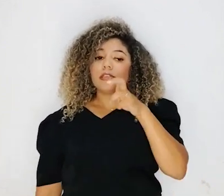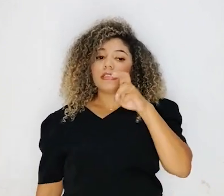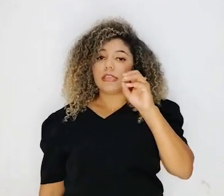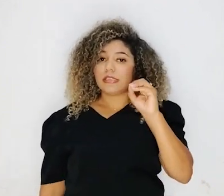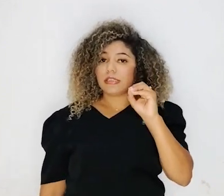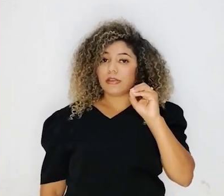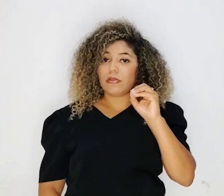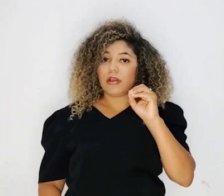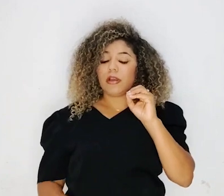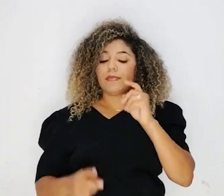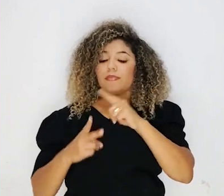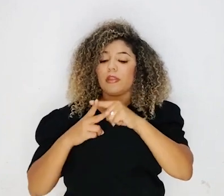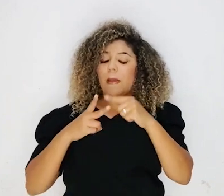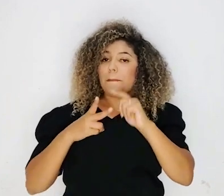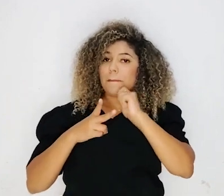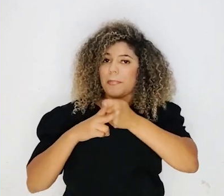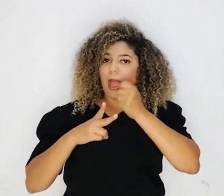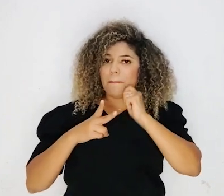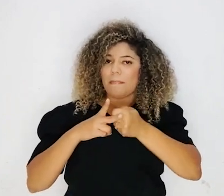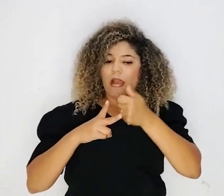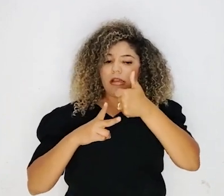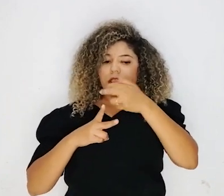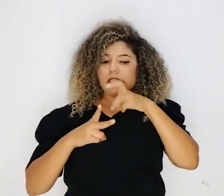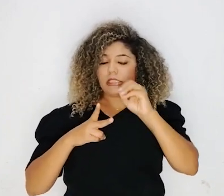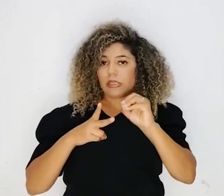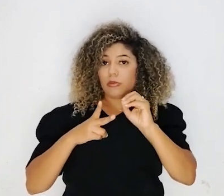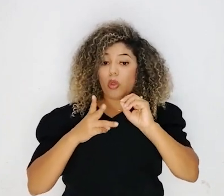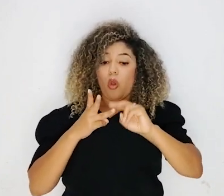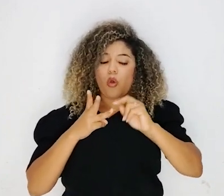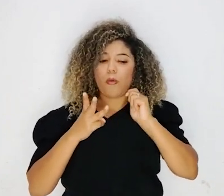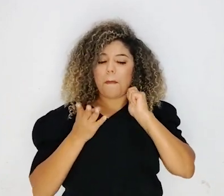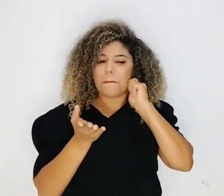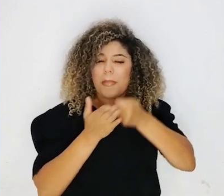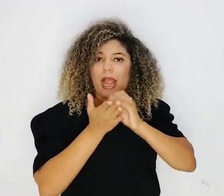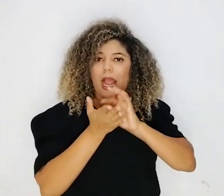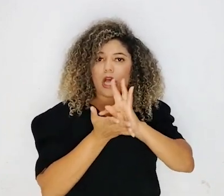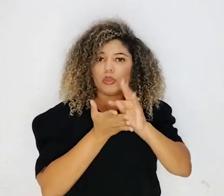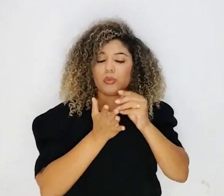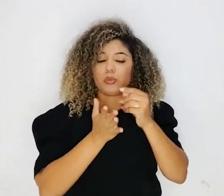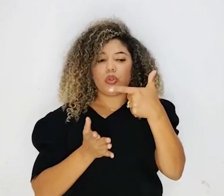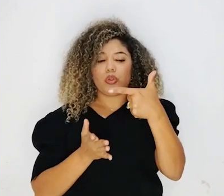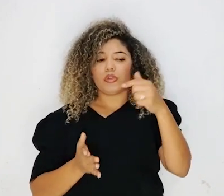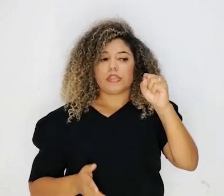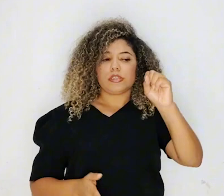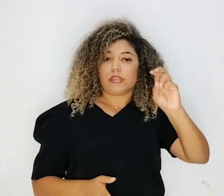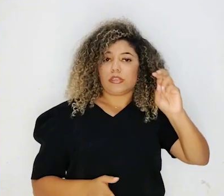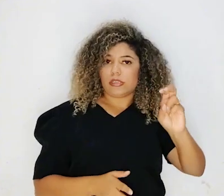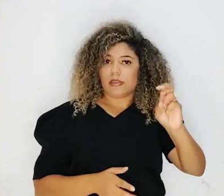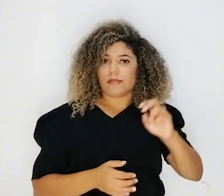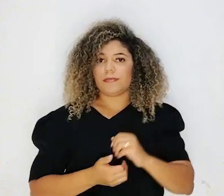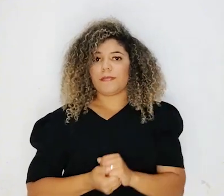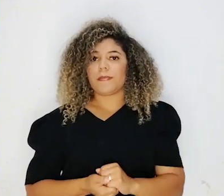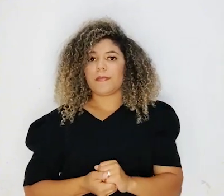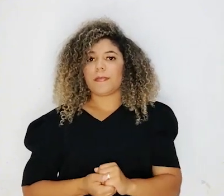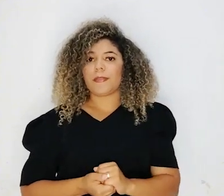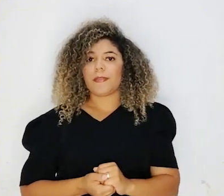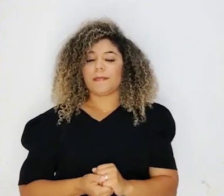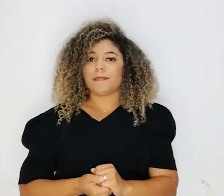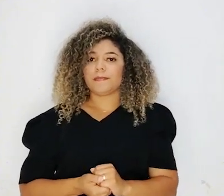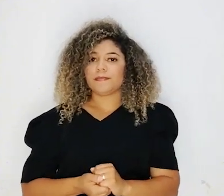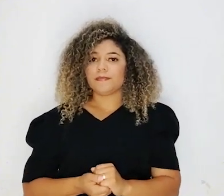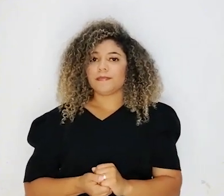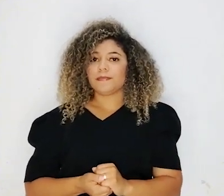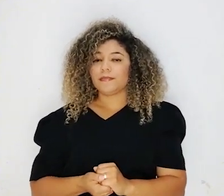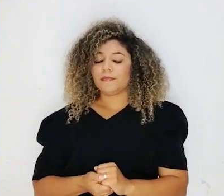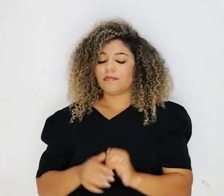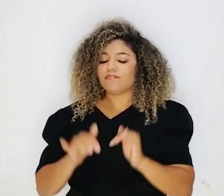150, 2 vezes de 150 e, né, ou à vista de 285. Então vamos colocar aqui, né,